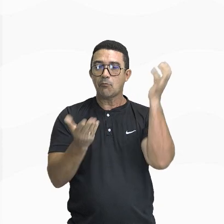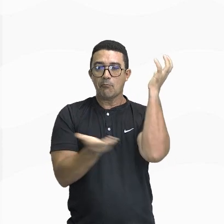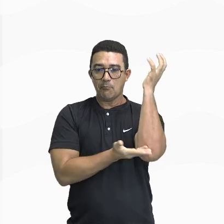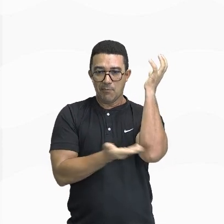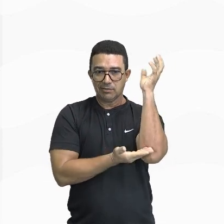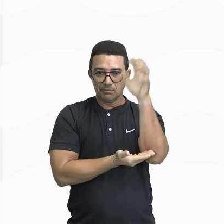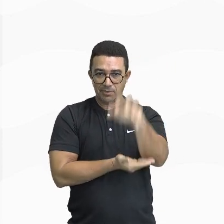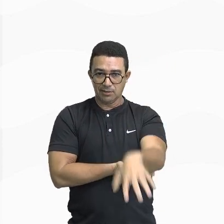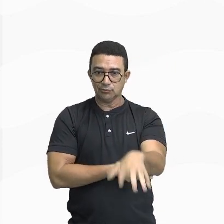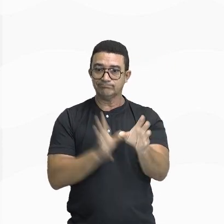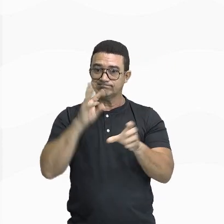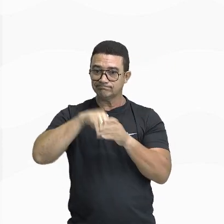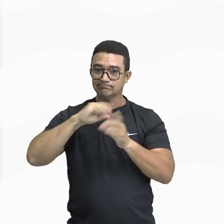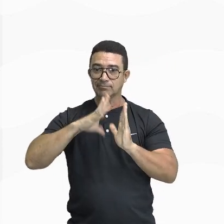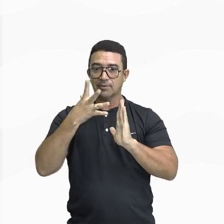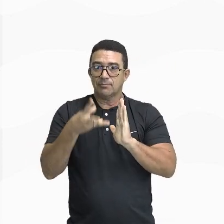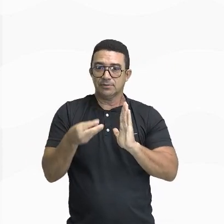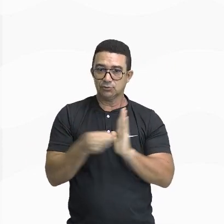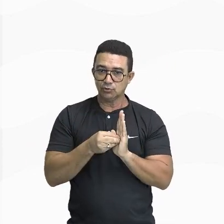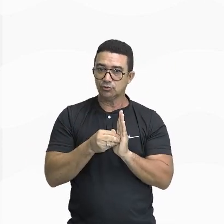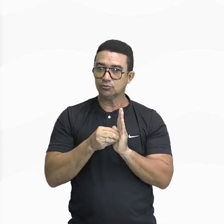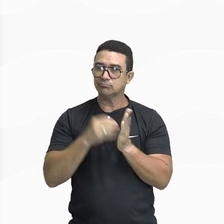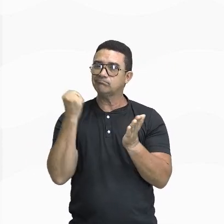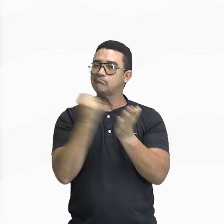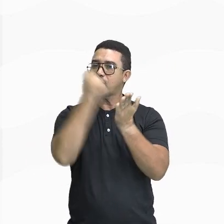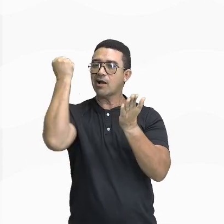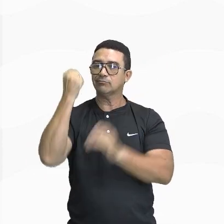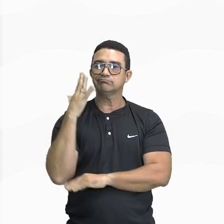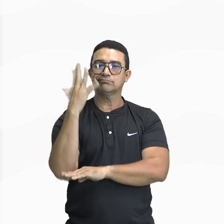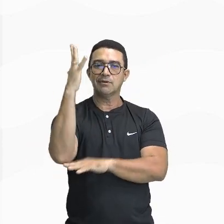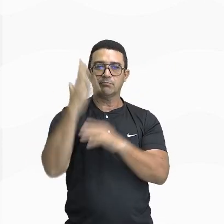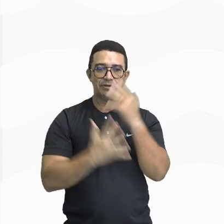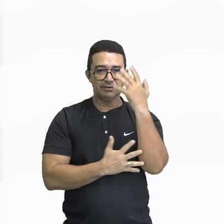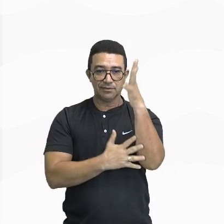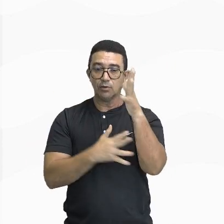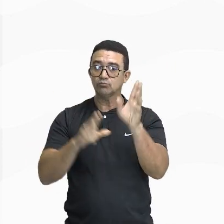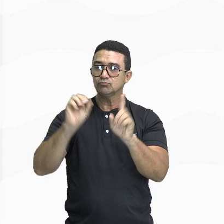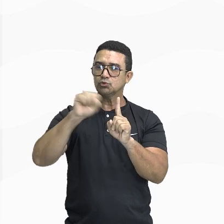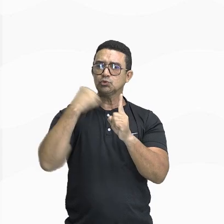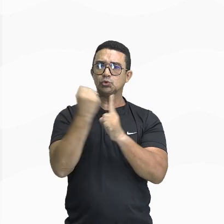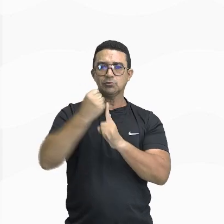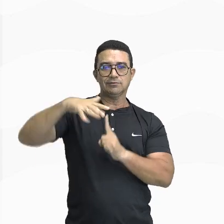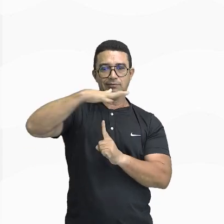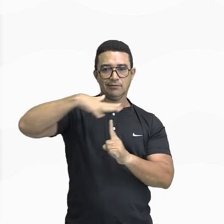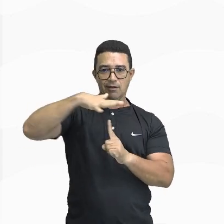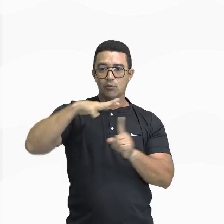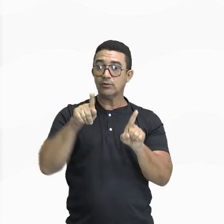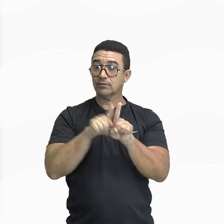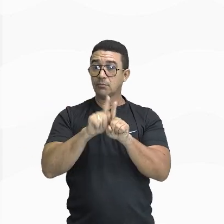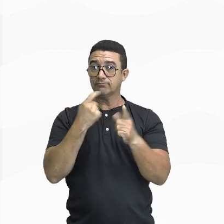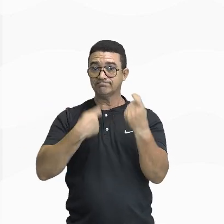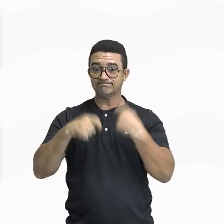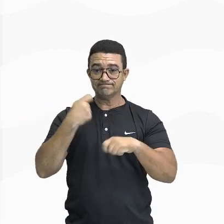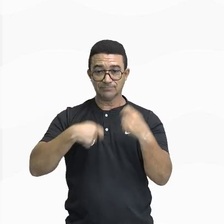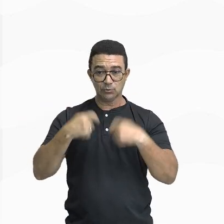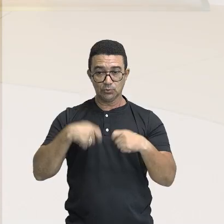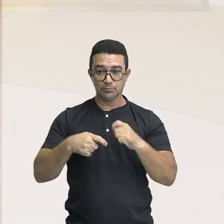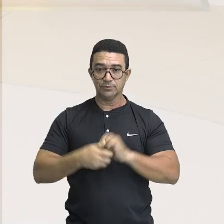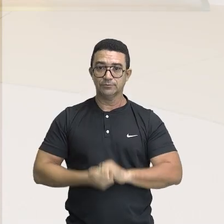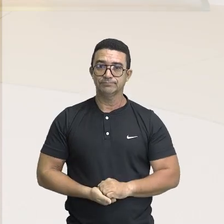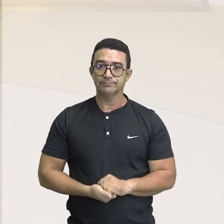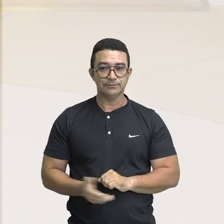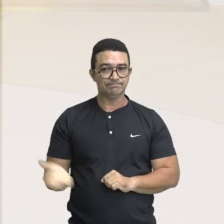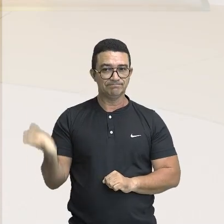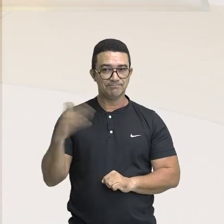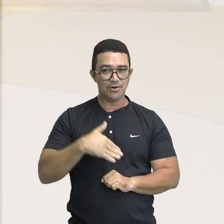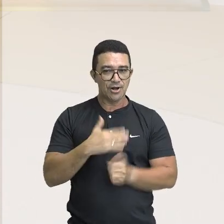o desmatamento na Amazônia, impactos ambientais, sociais e econômicos. Vamos